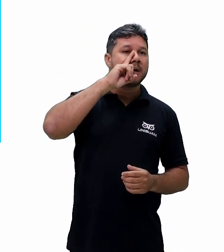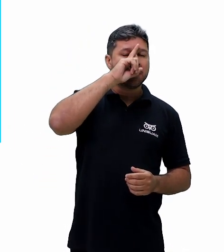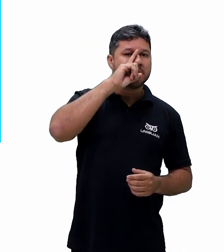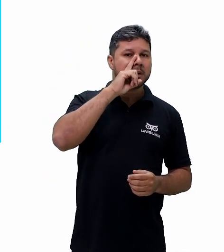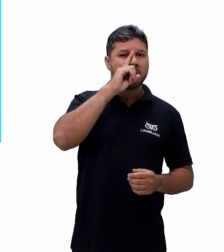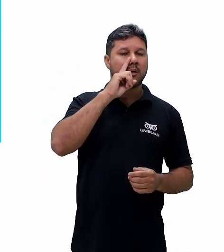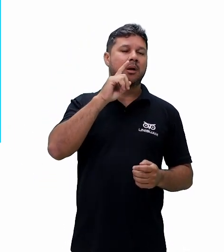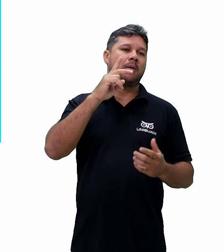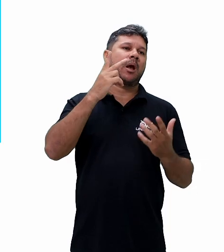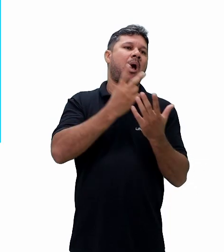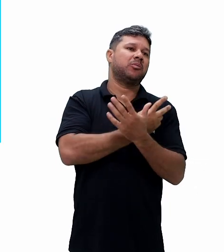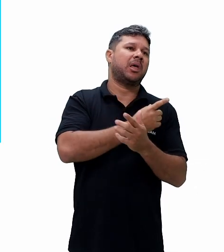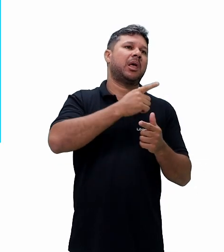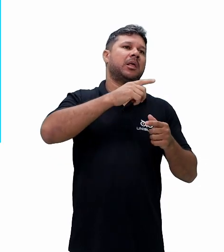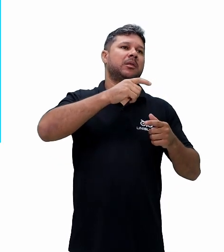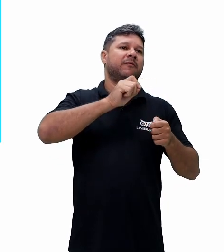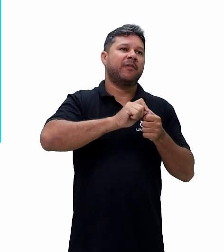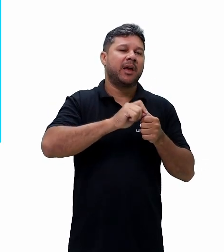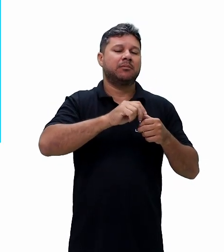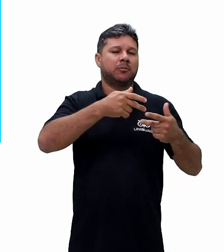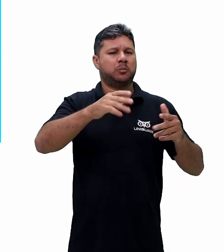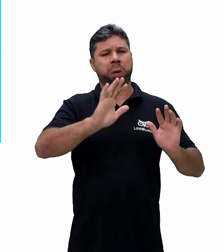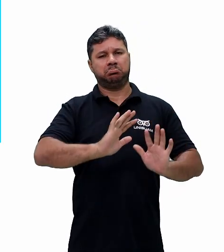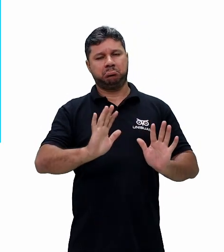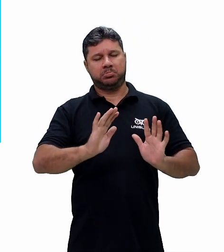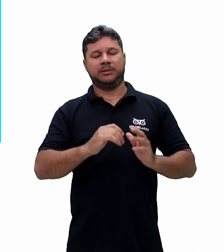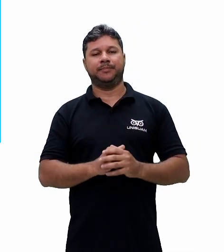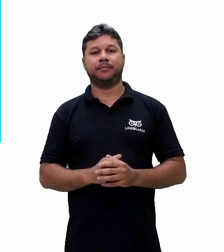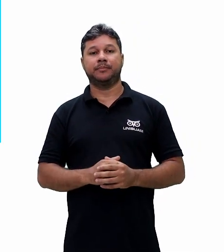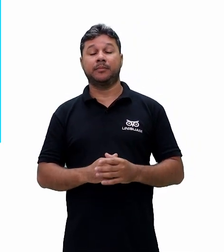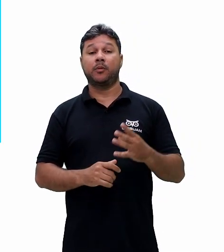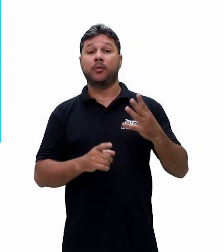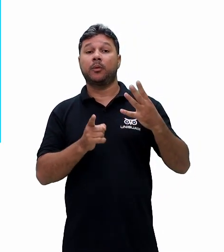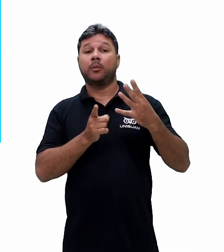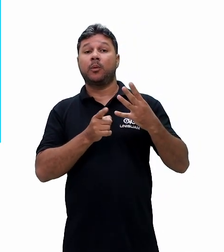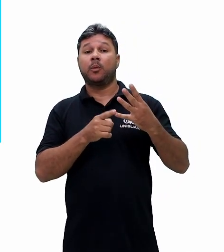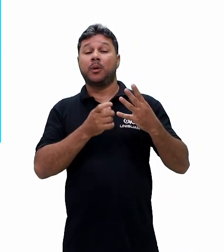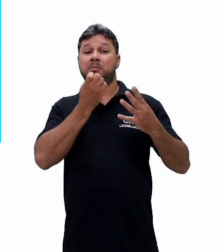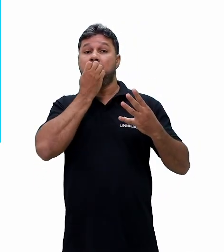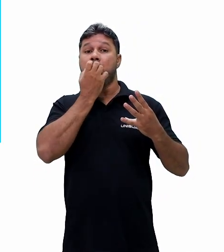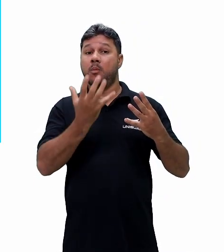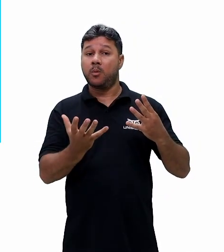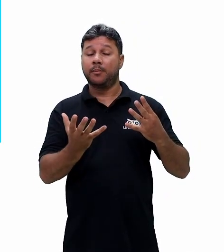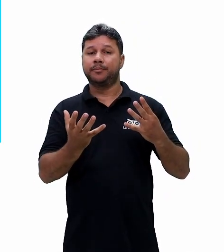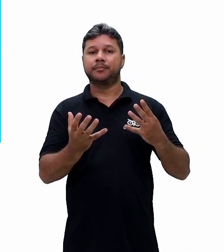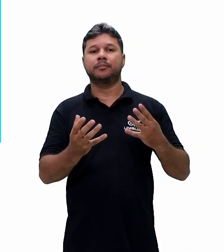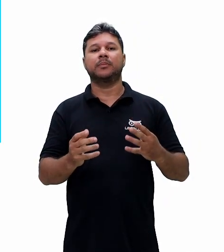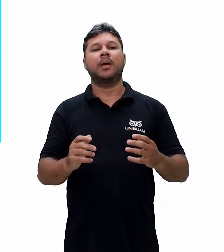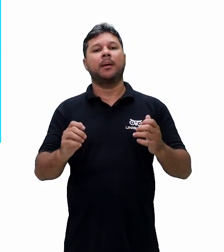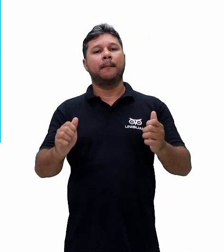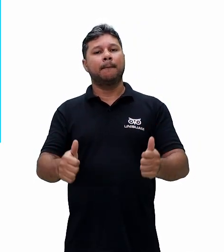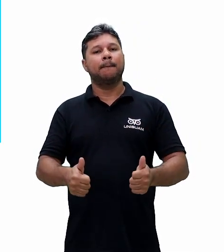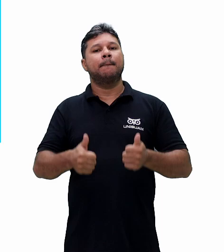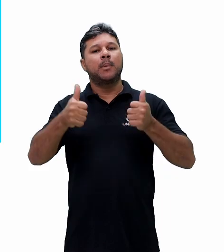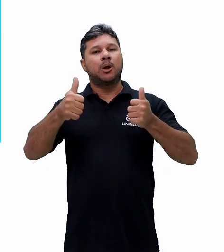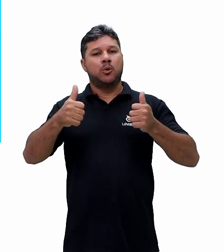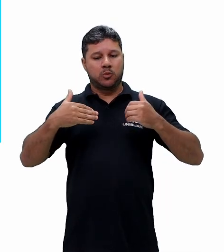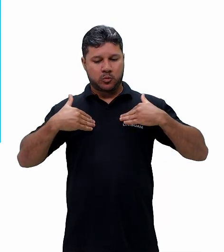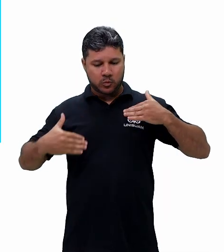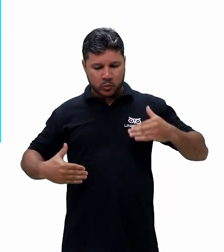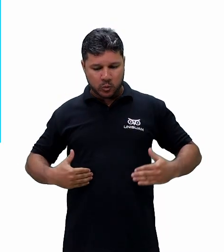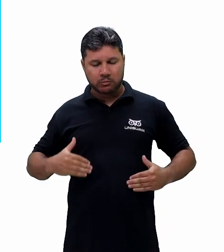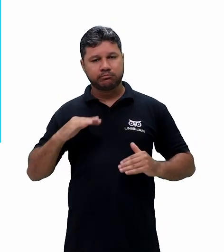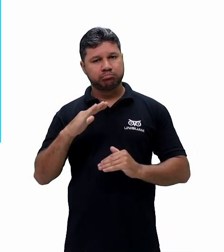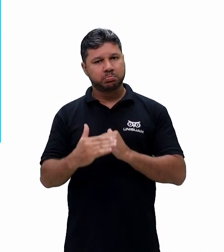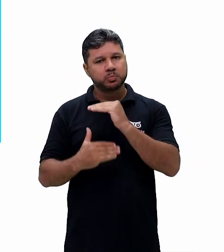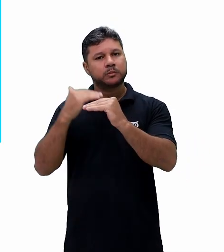não o risco de lesões por todas as causas, ok? Quarto benefício,